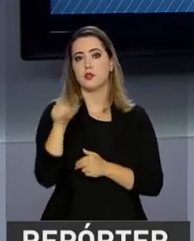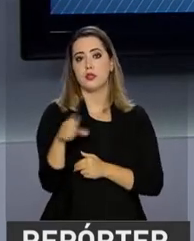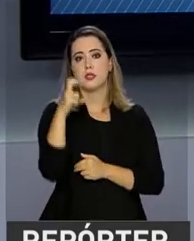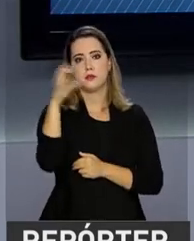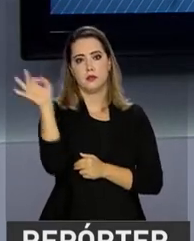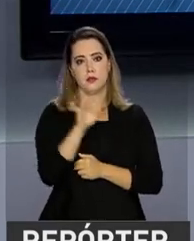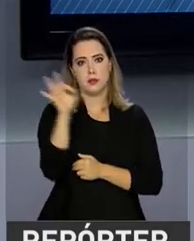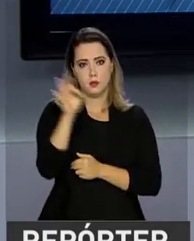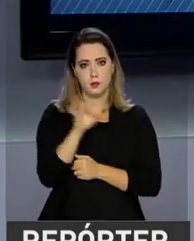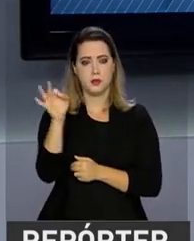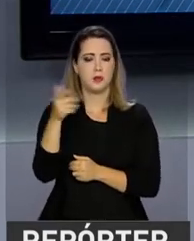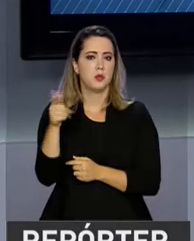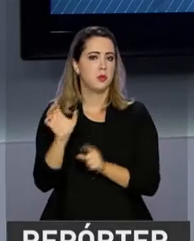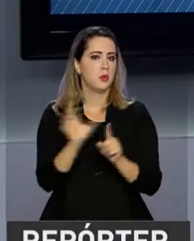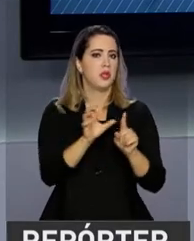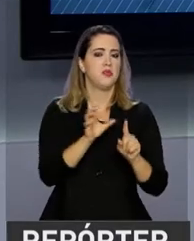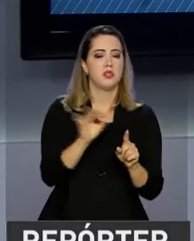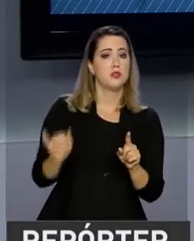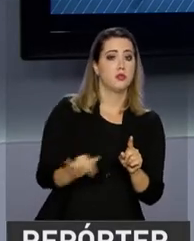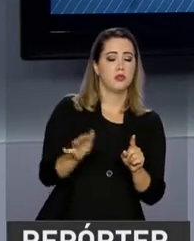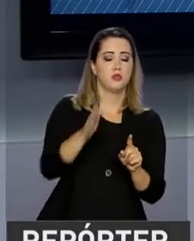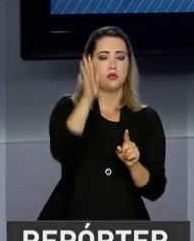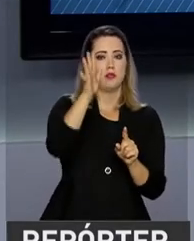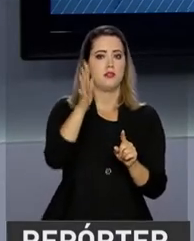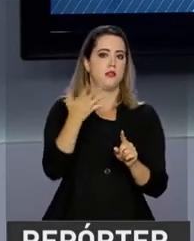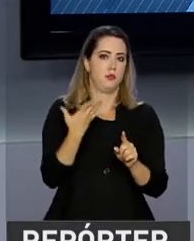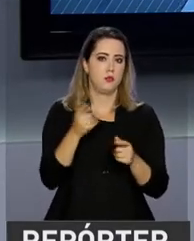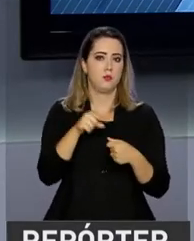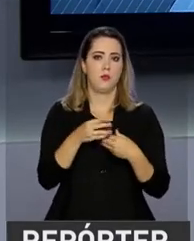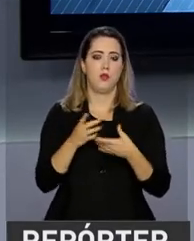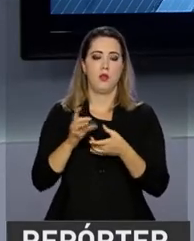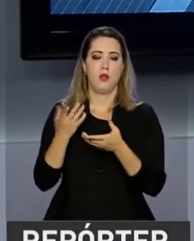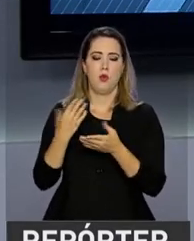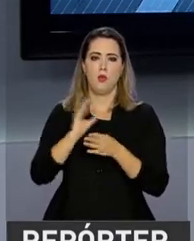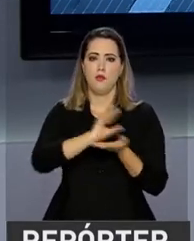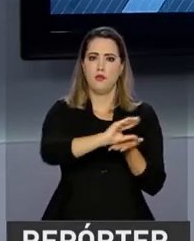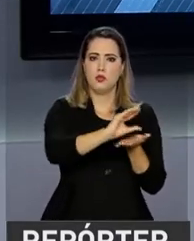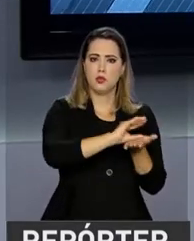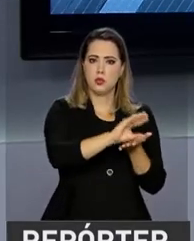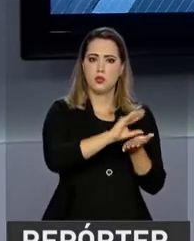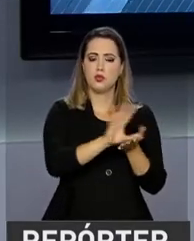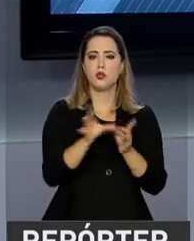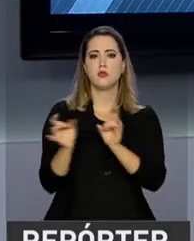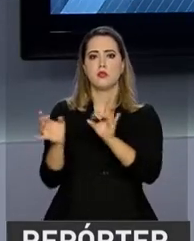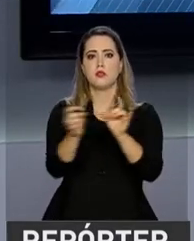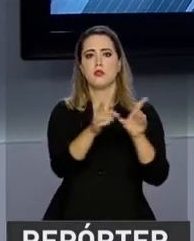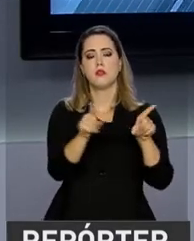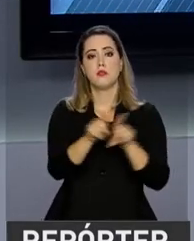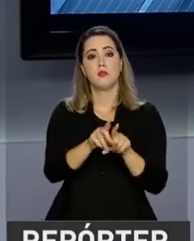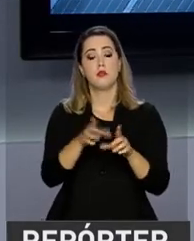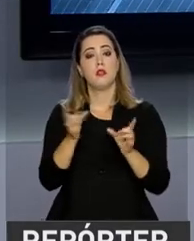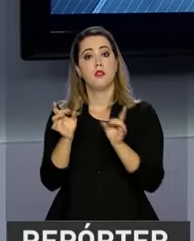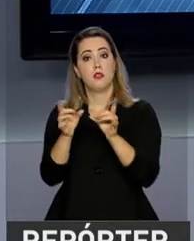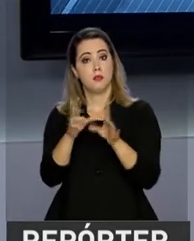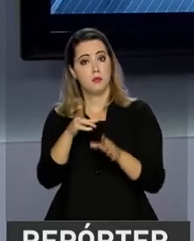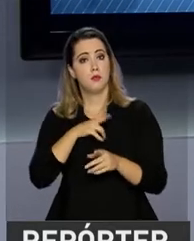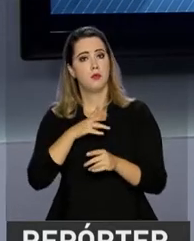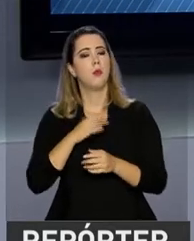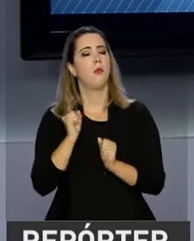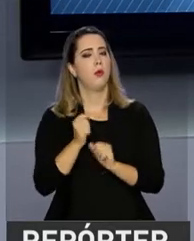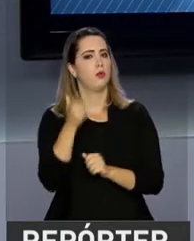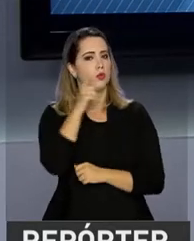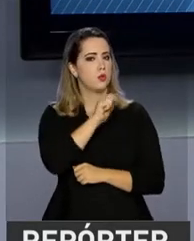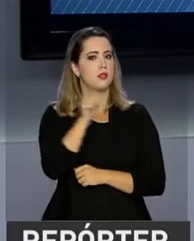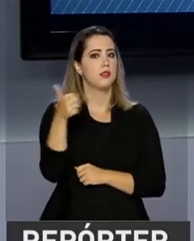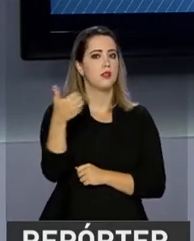ele disse ainda que os investimentos em concessões e privatizações podem chegar a 104 bilhões de reais e